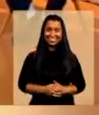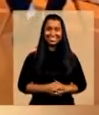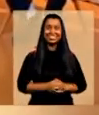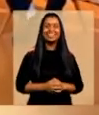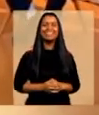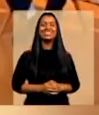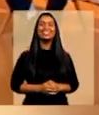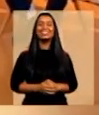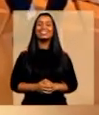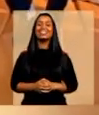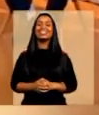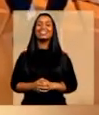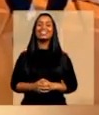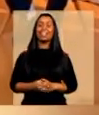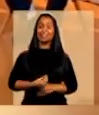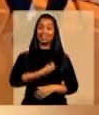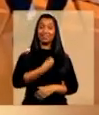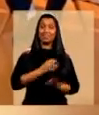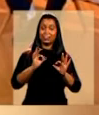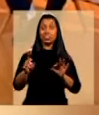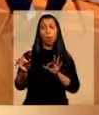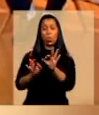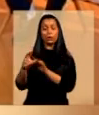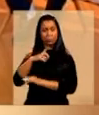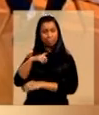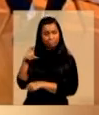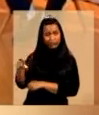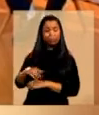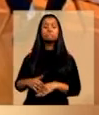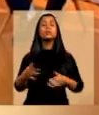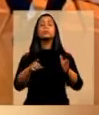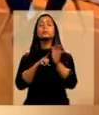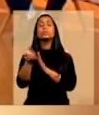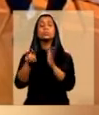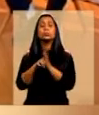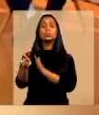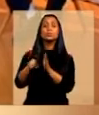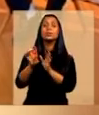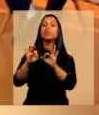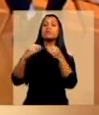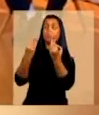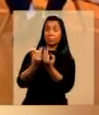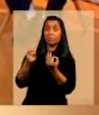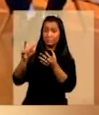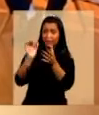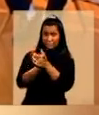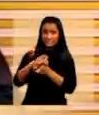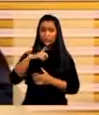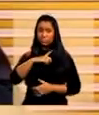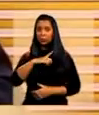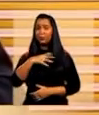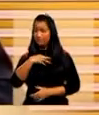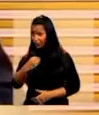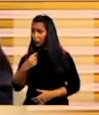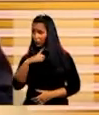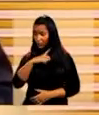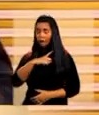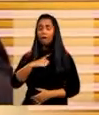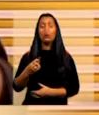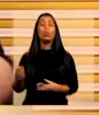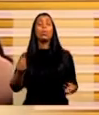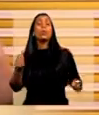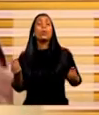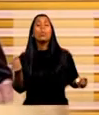Diego, a tua tá assim? A minha tá bem organizadinha. Deixa eu fazer uma pergunta com relação à família, Diego. Você é casado, você tem